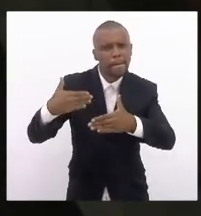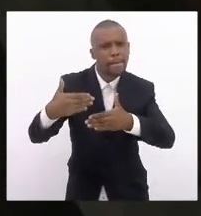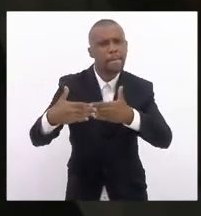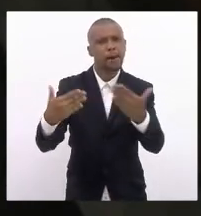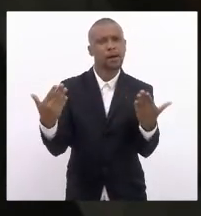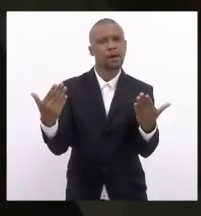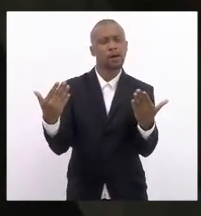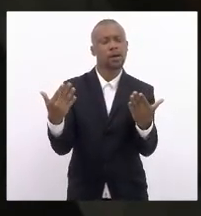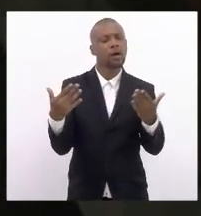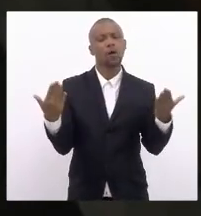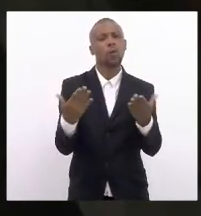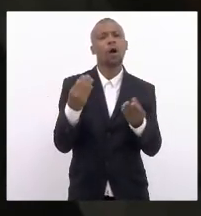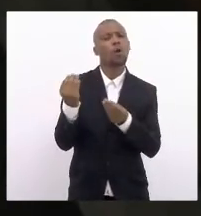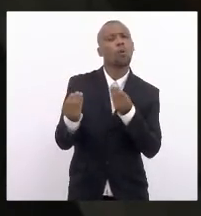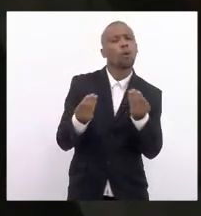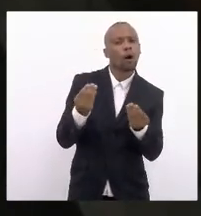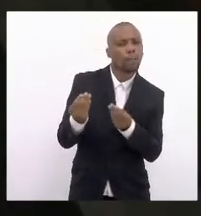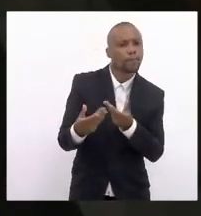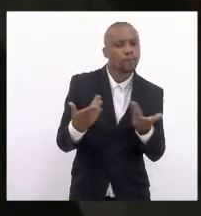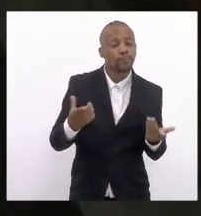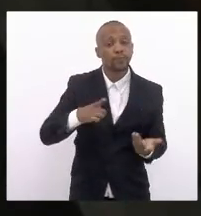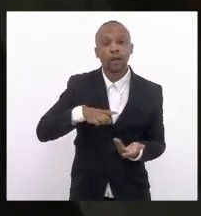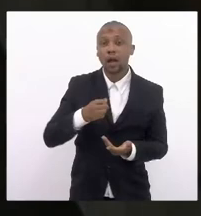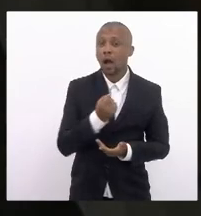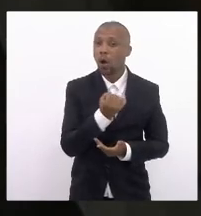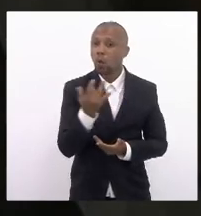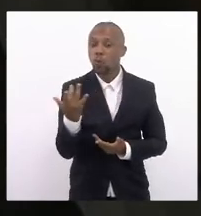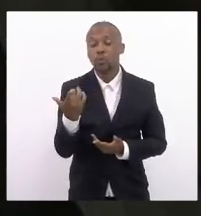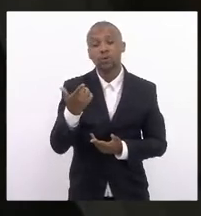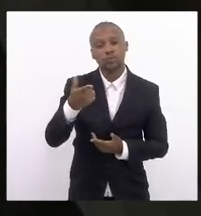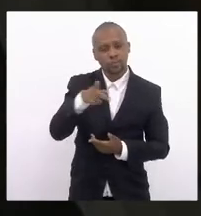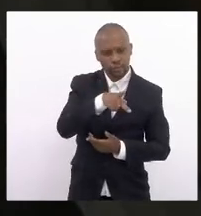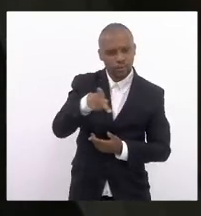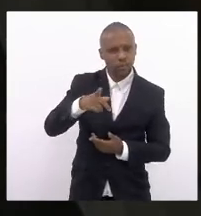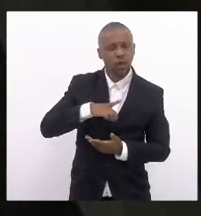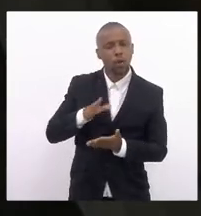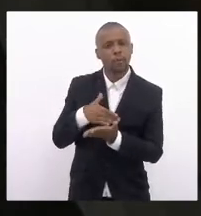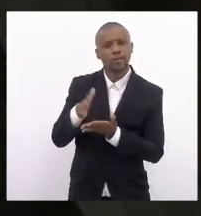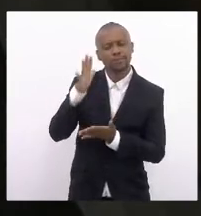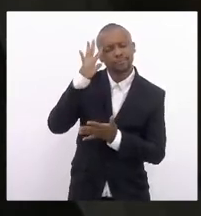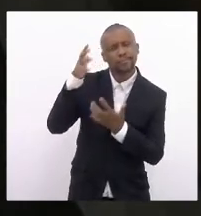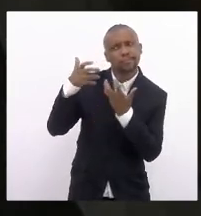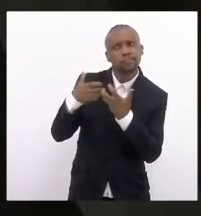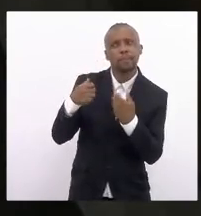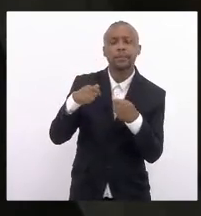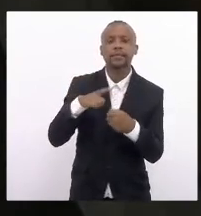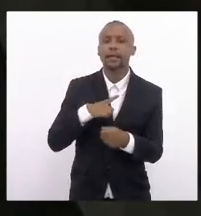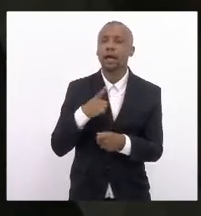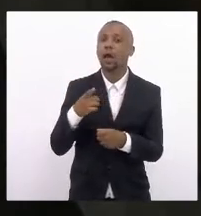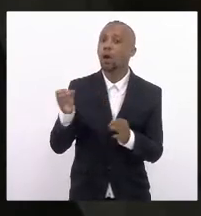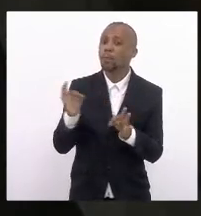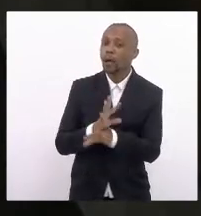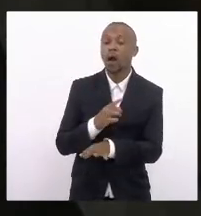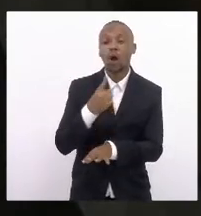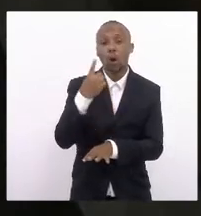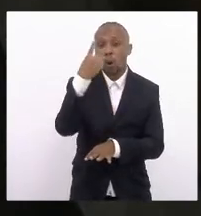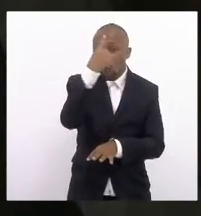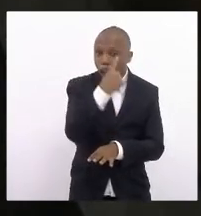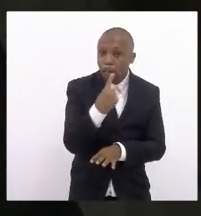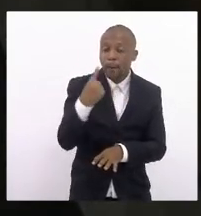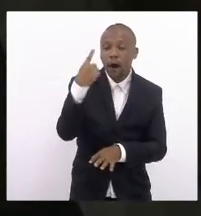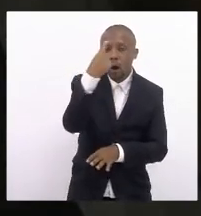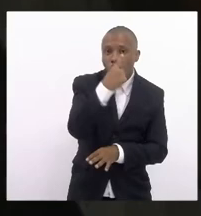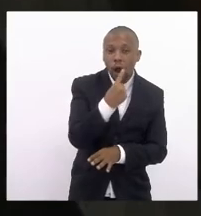Agora, como é que vai ser? Tem gente começando a ser provocada aí, Rejane, ah, você tem que completar agora uma hora numa escola não sei de onde. Como